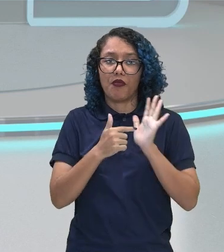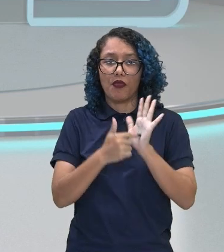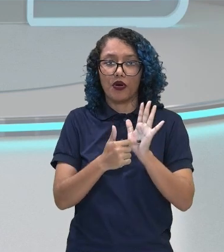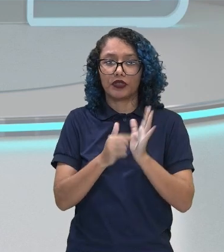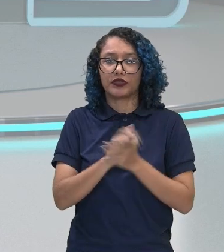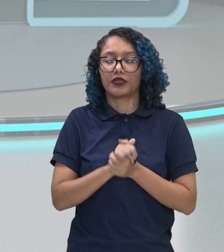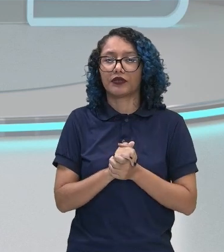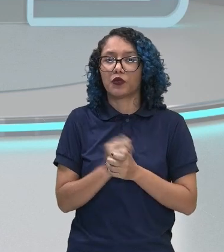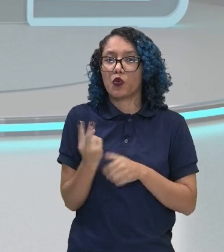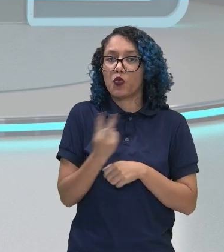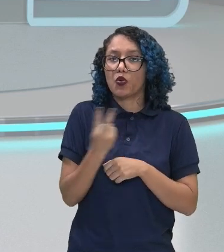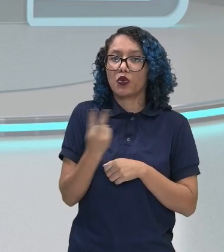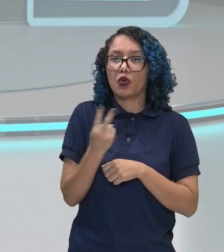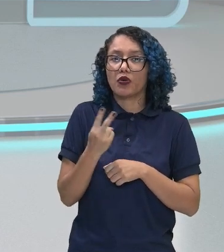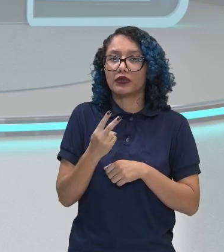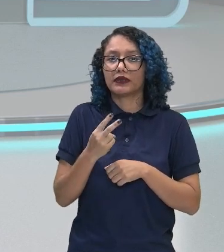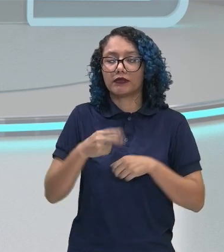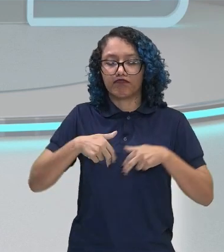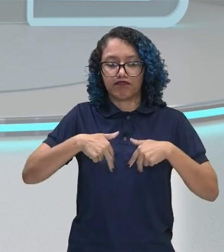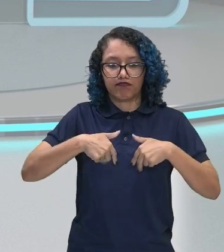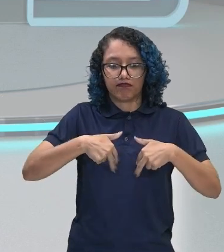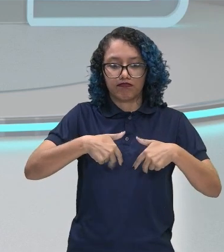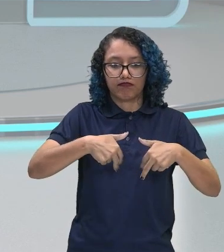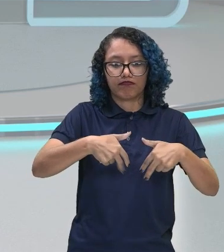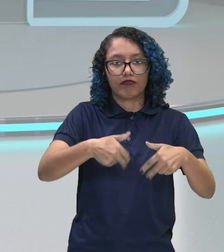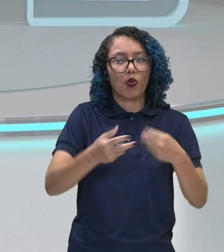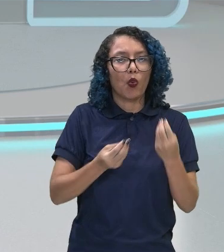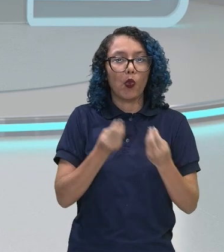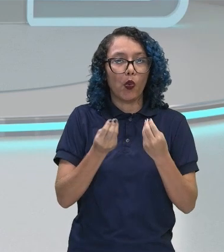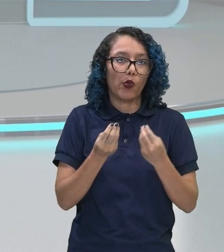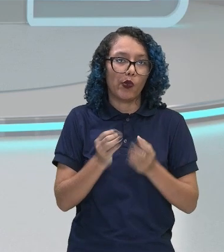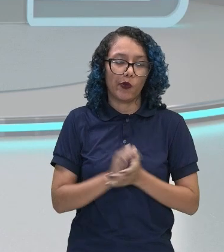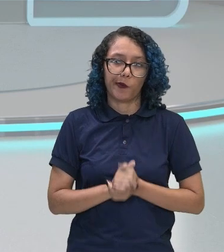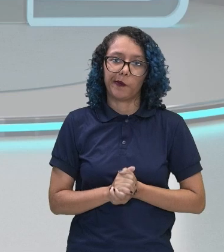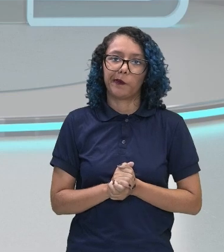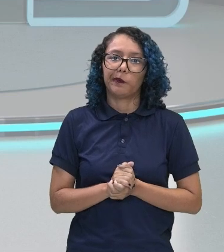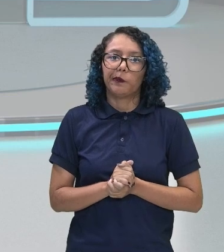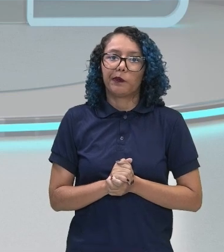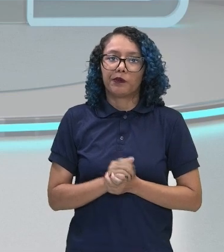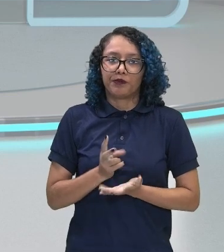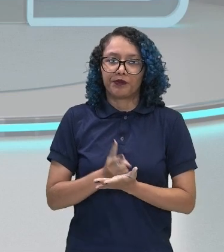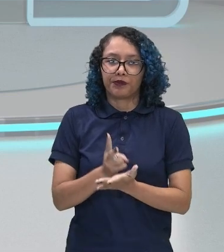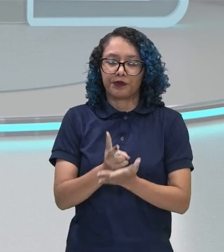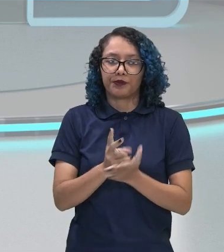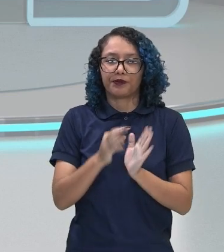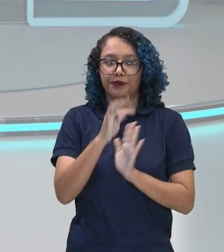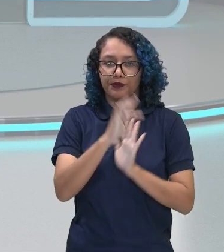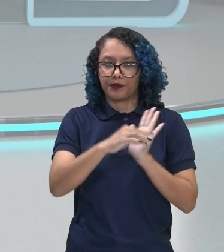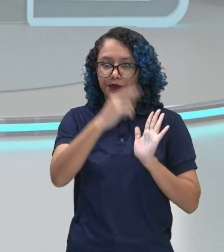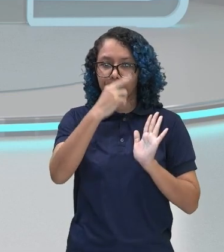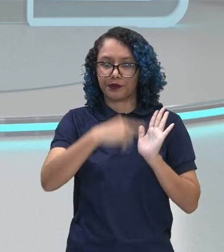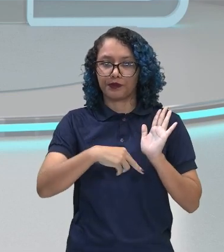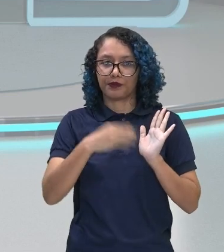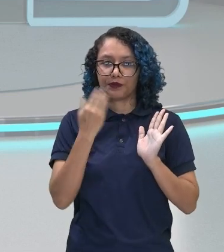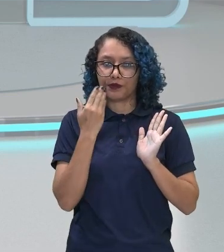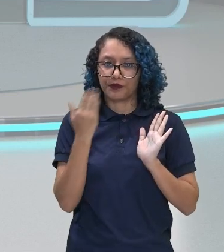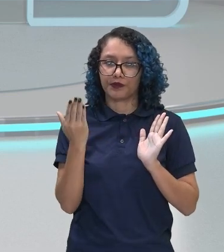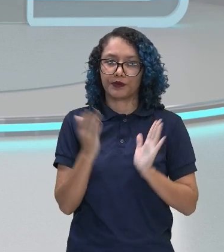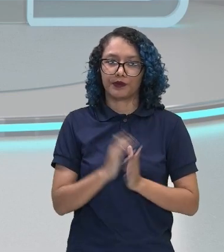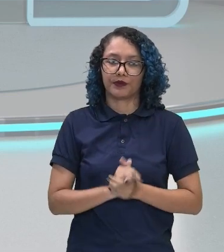Jack caminharam juntos. Continuando o nosso texto ali. They reached